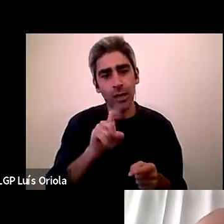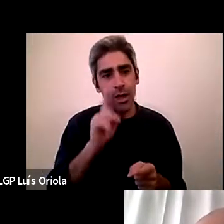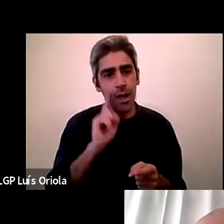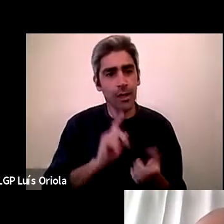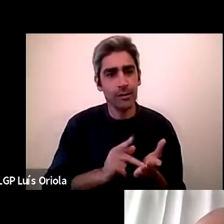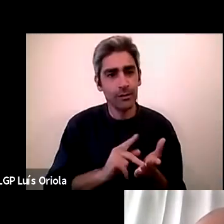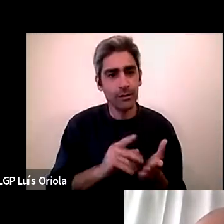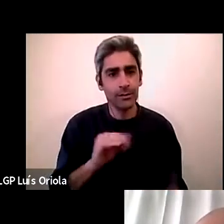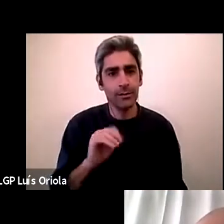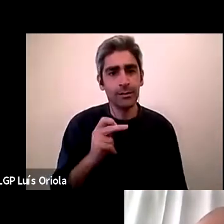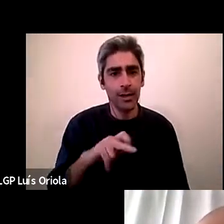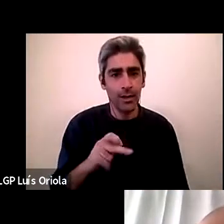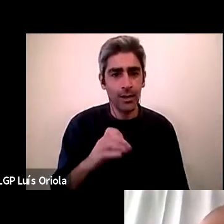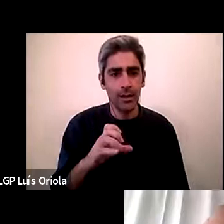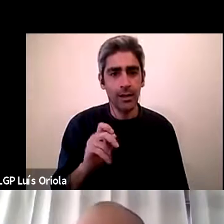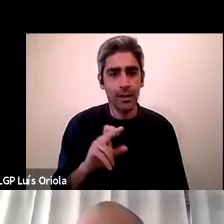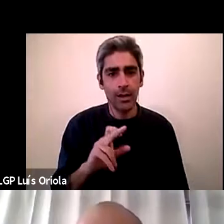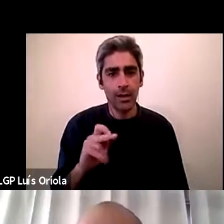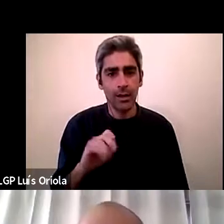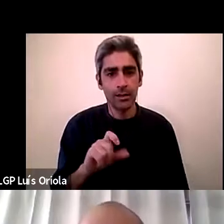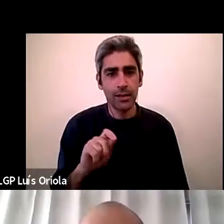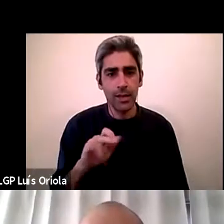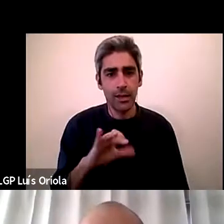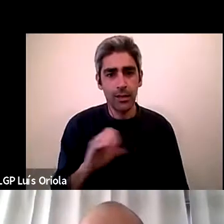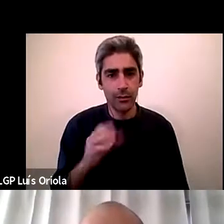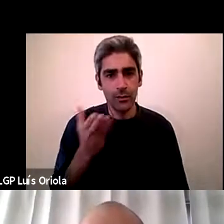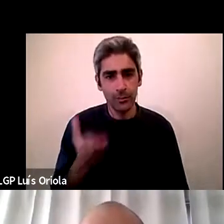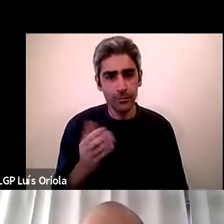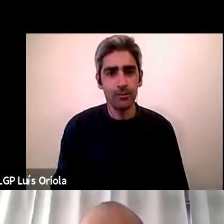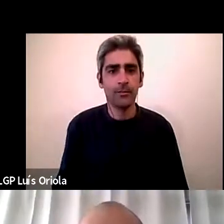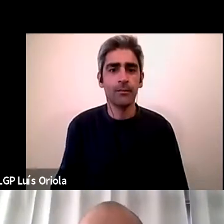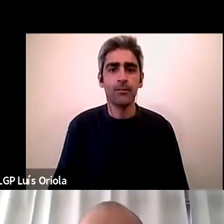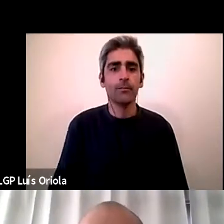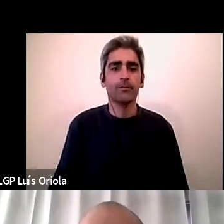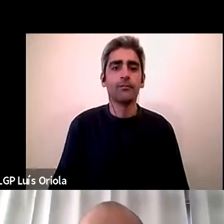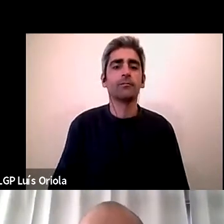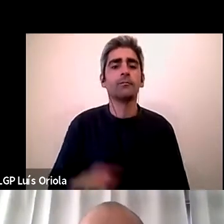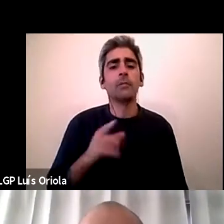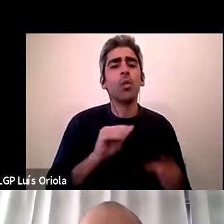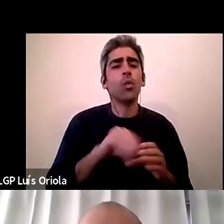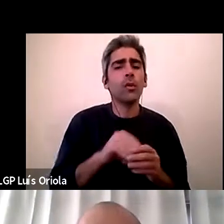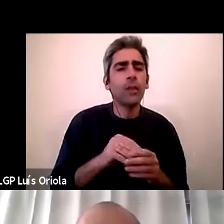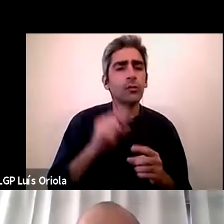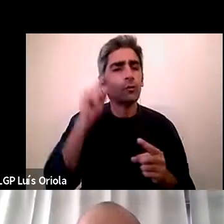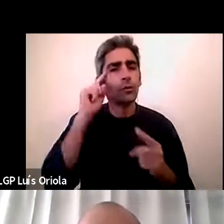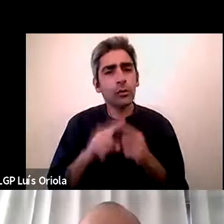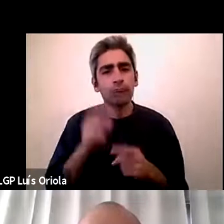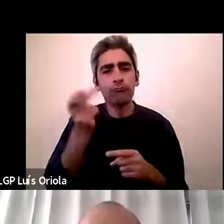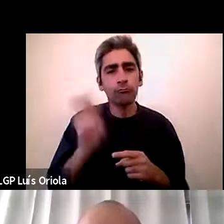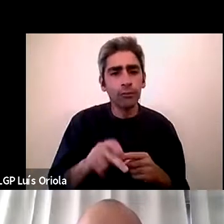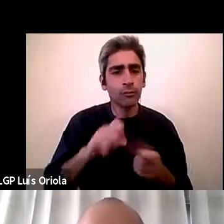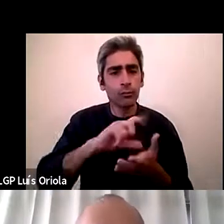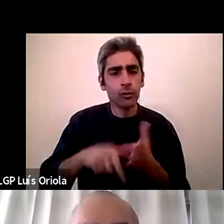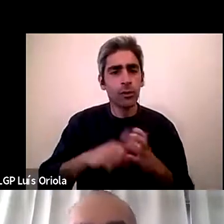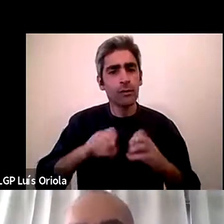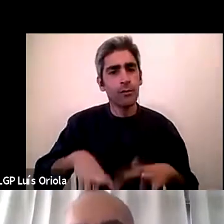Sara Carrasqueiro. Em que contexto e com que objetivos surgiu este projeto de desenvolvimento